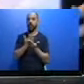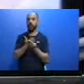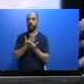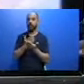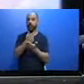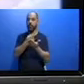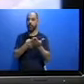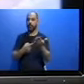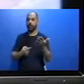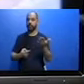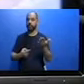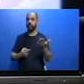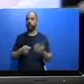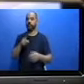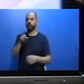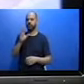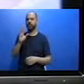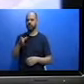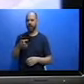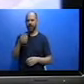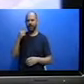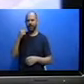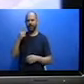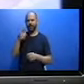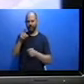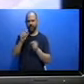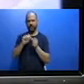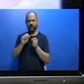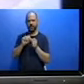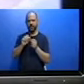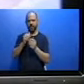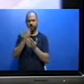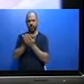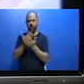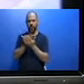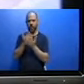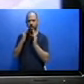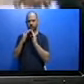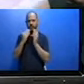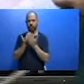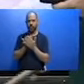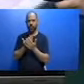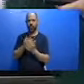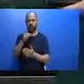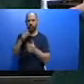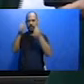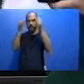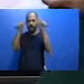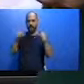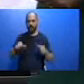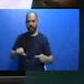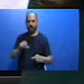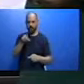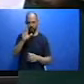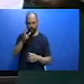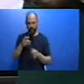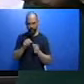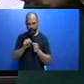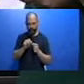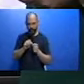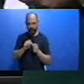ter participado da elaboração de algum cartaz na sua escola se isso não aconteceu